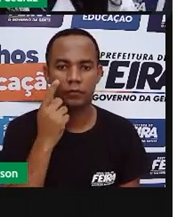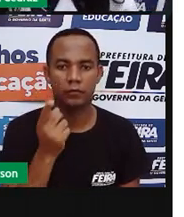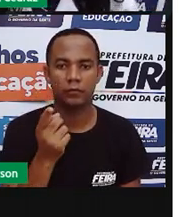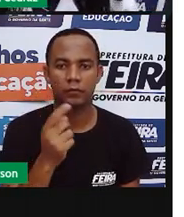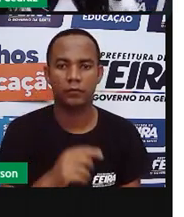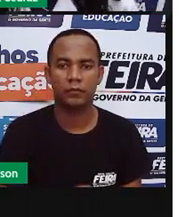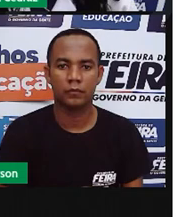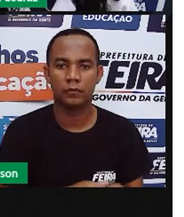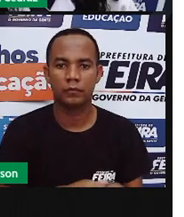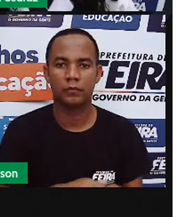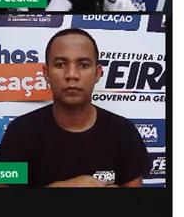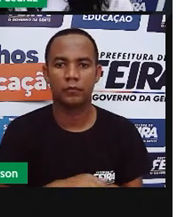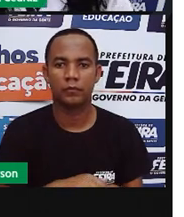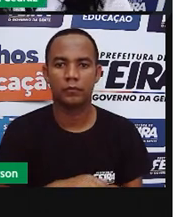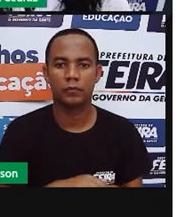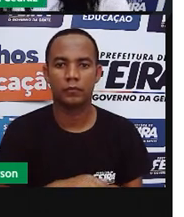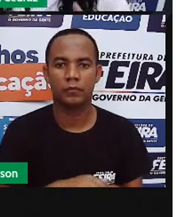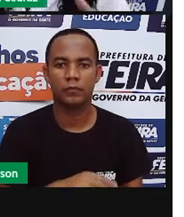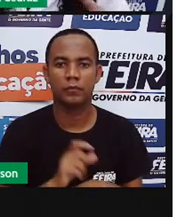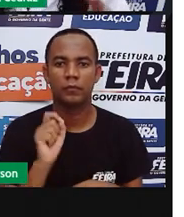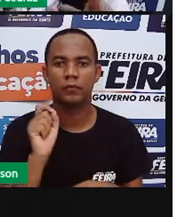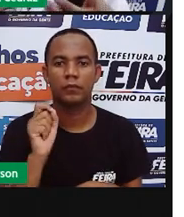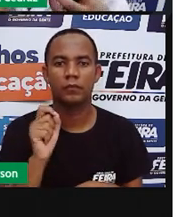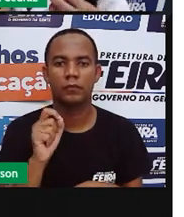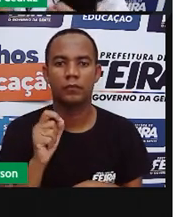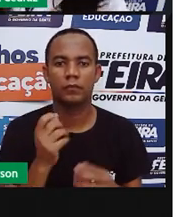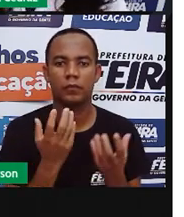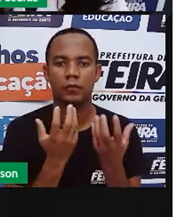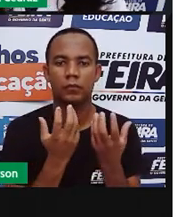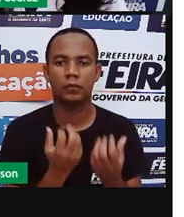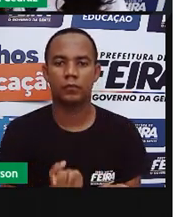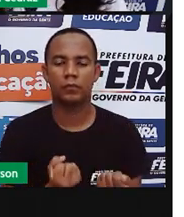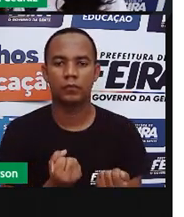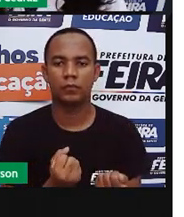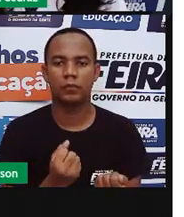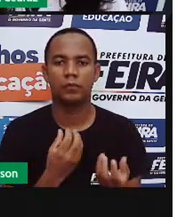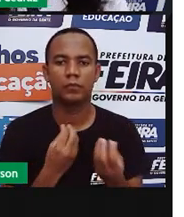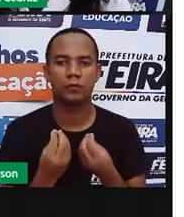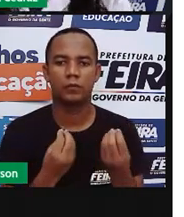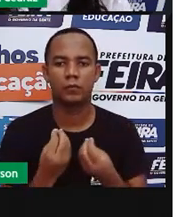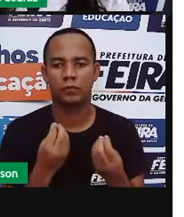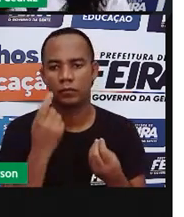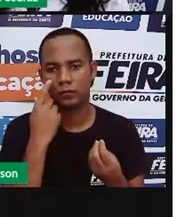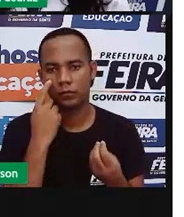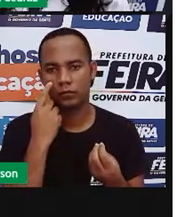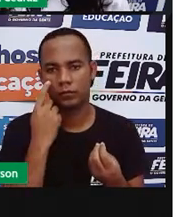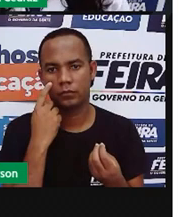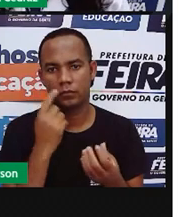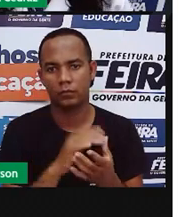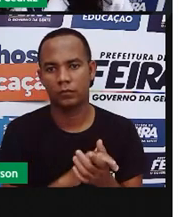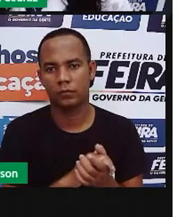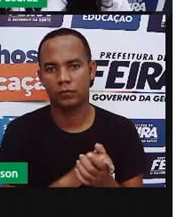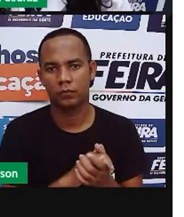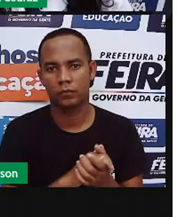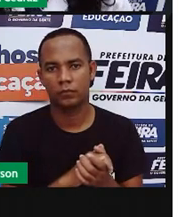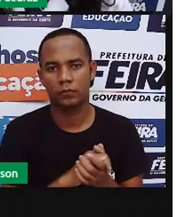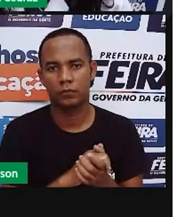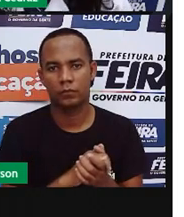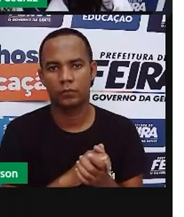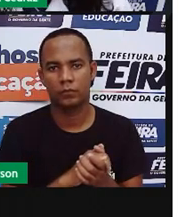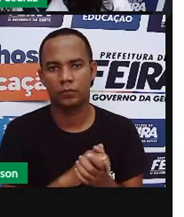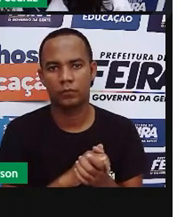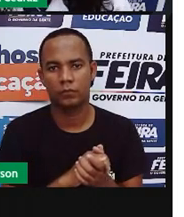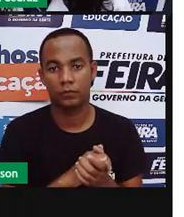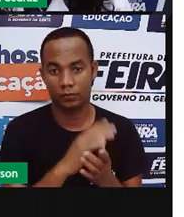E aqui é a absorção. Ela vai absorver e vai manter.